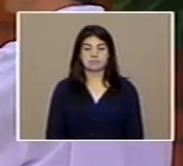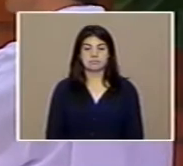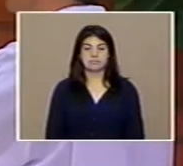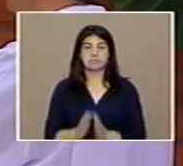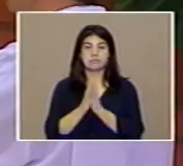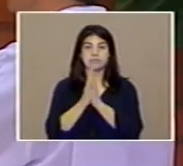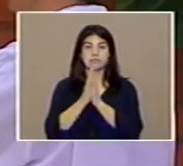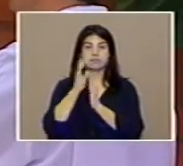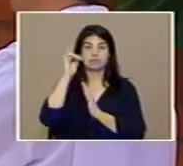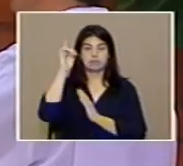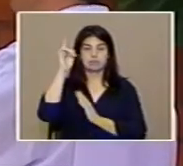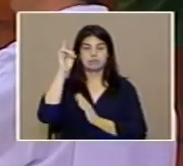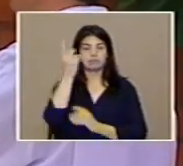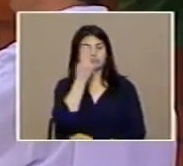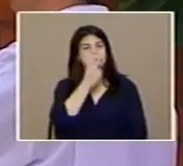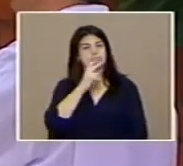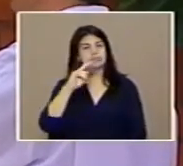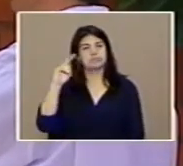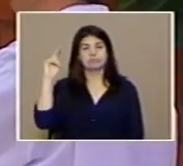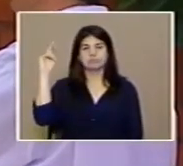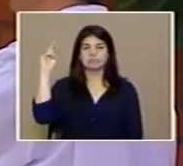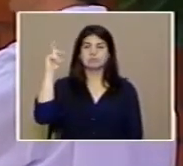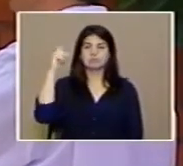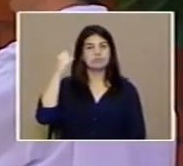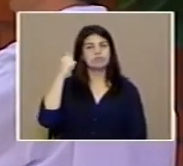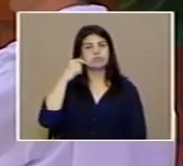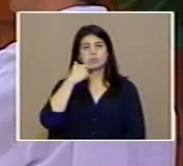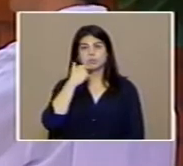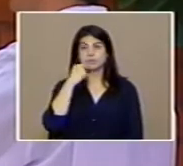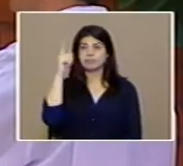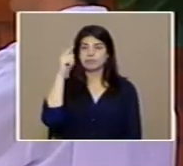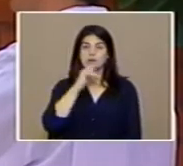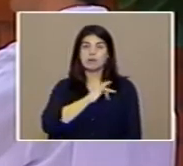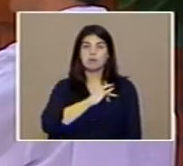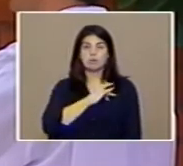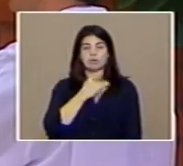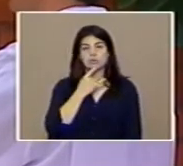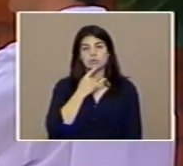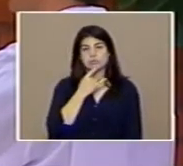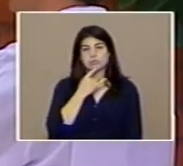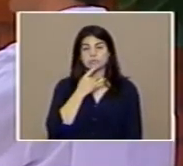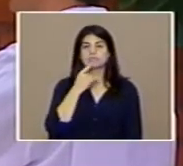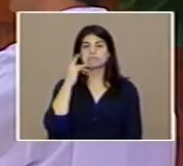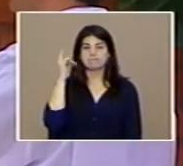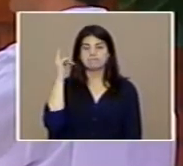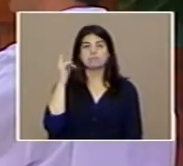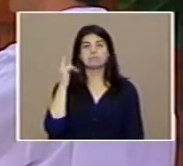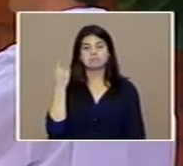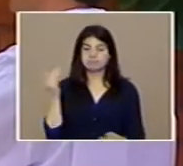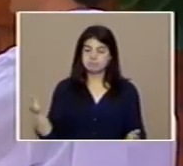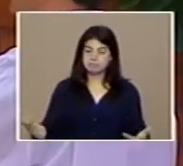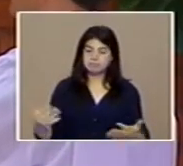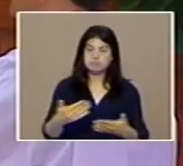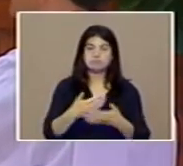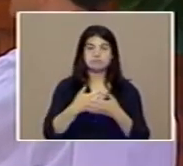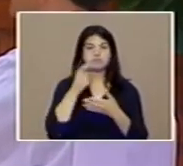Deus eterno e omnipotente que no vosso amor infinito como Lajes de bens Os que vos imploram